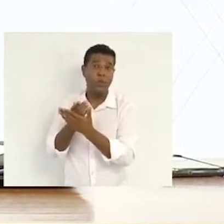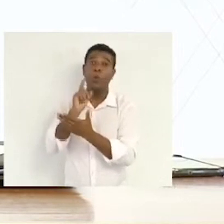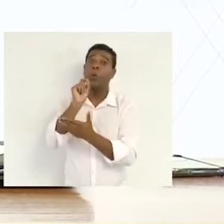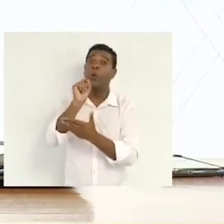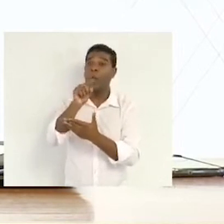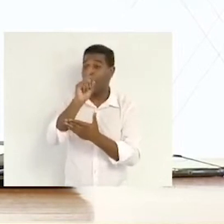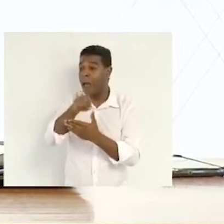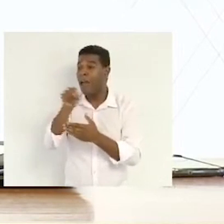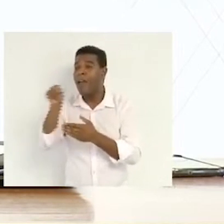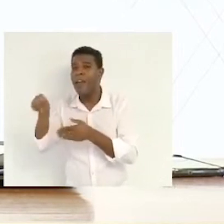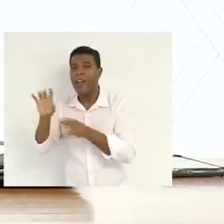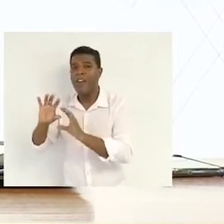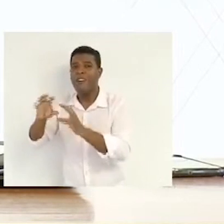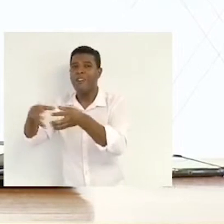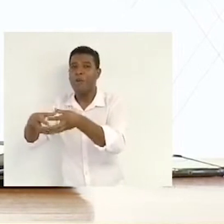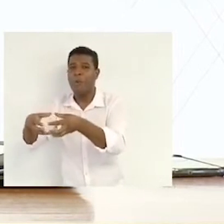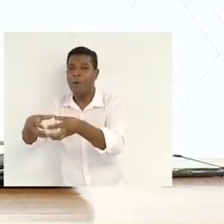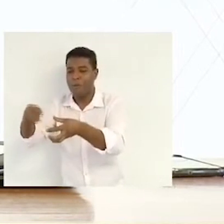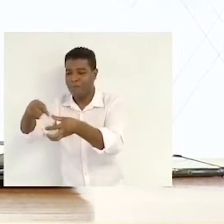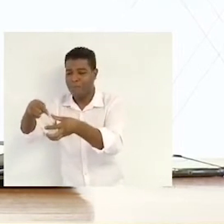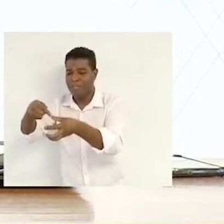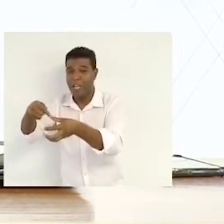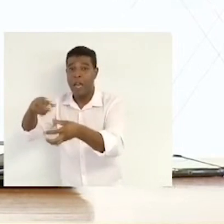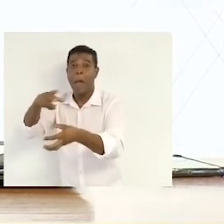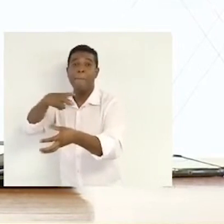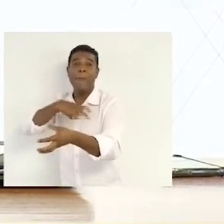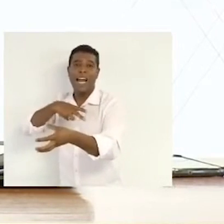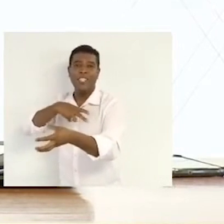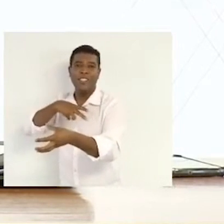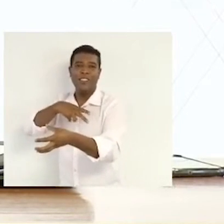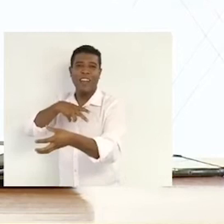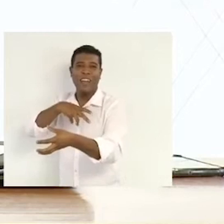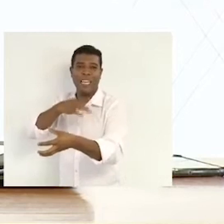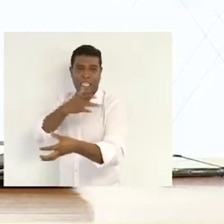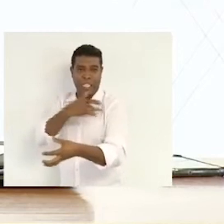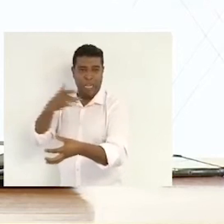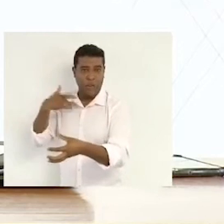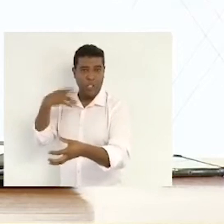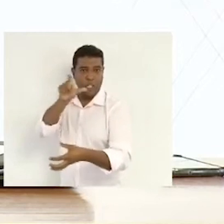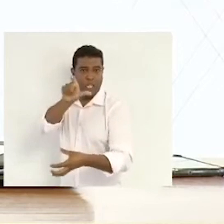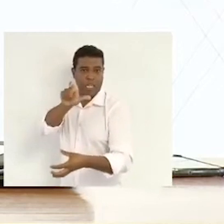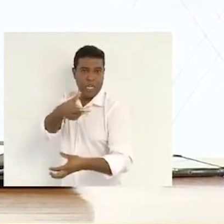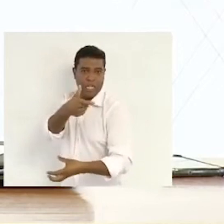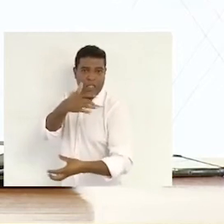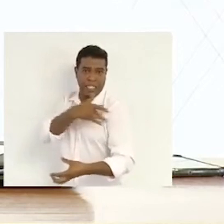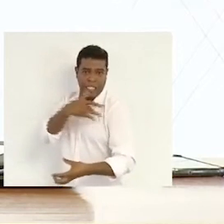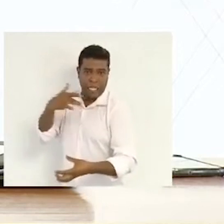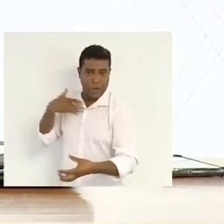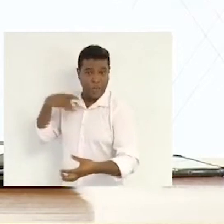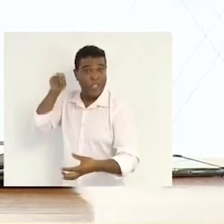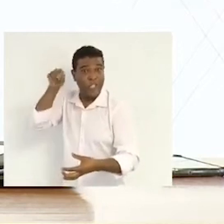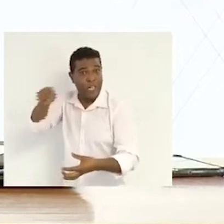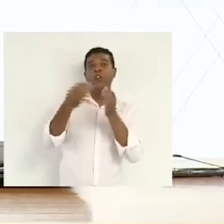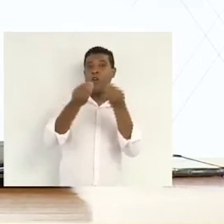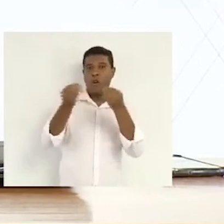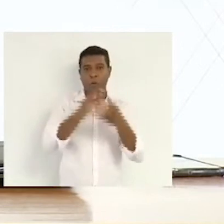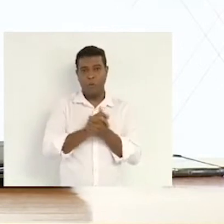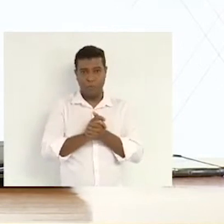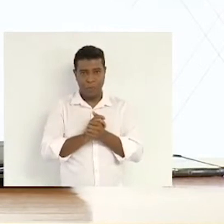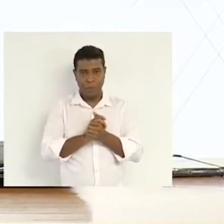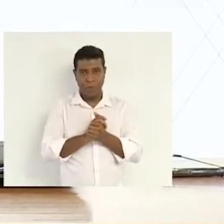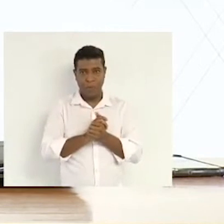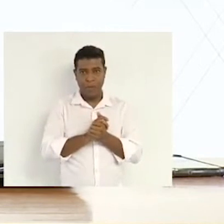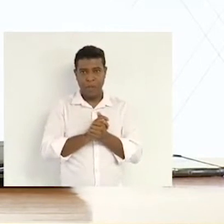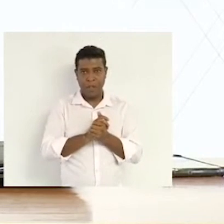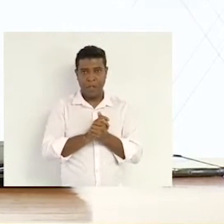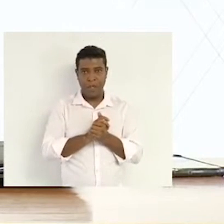saúde nos indicadores que são avaliados para a liberação das ondas. O